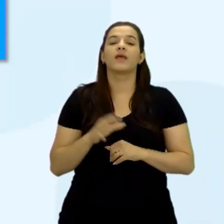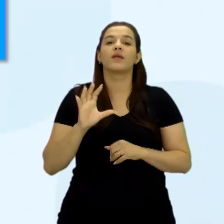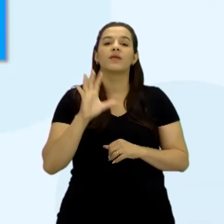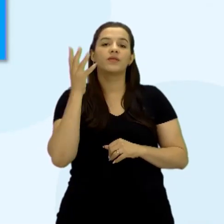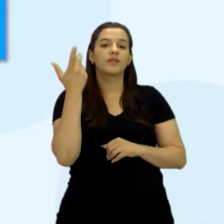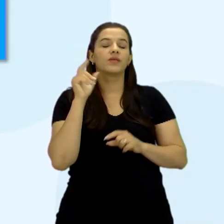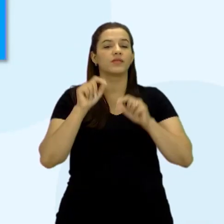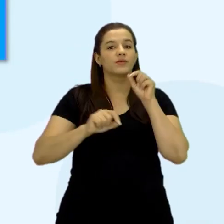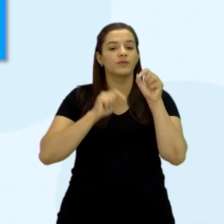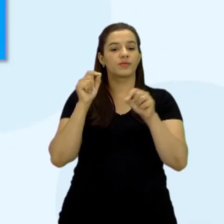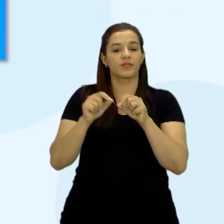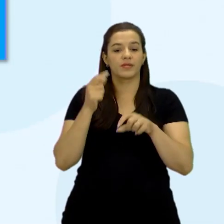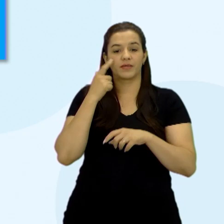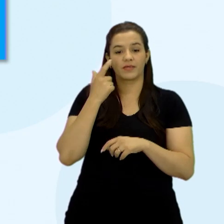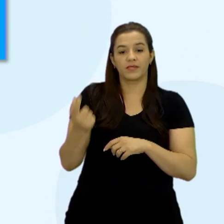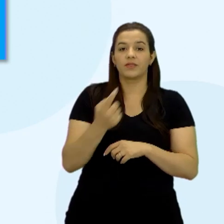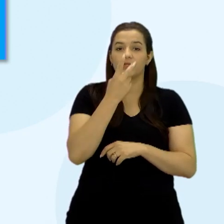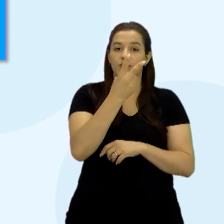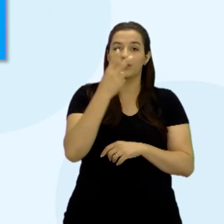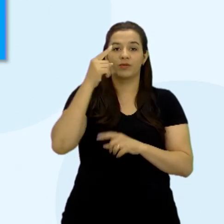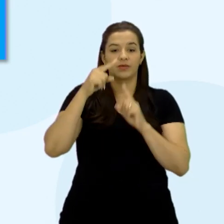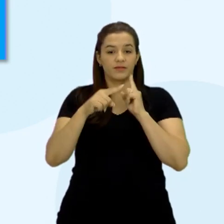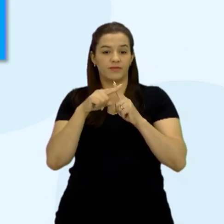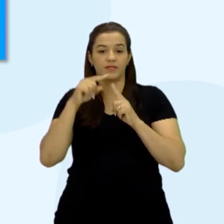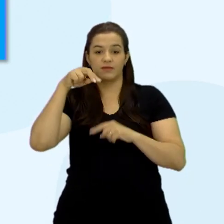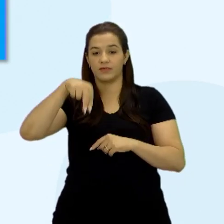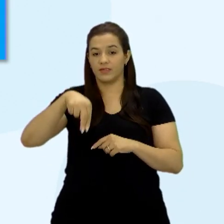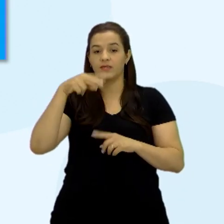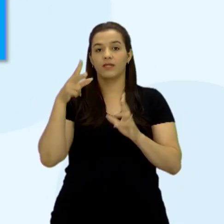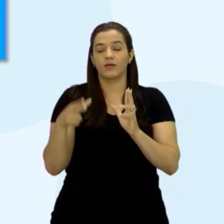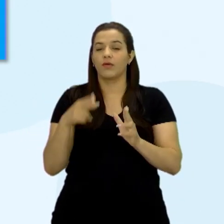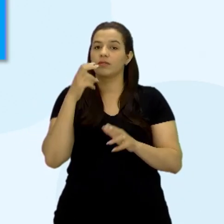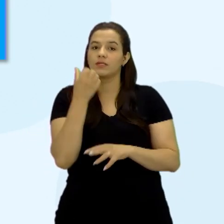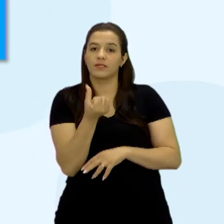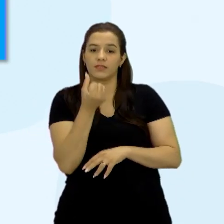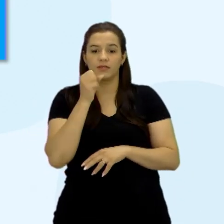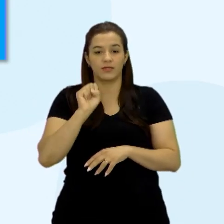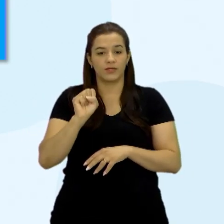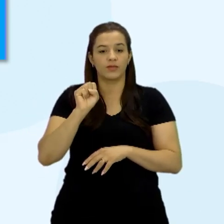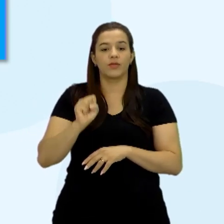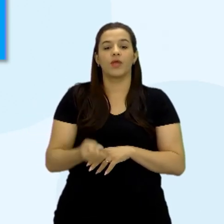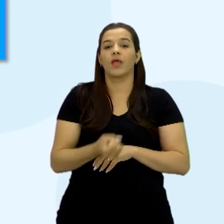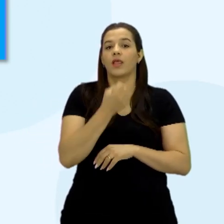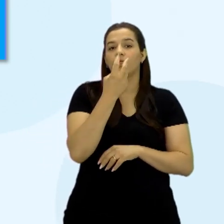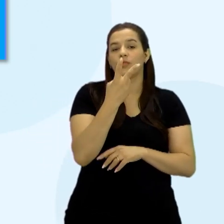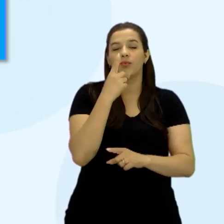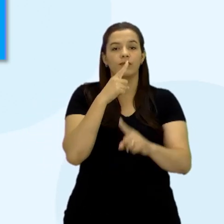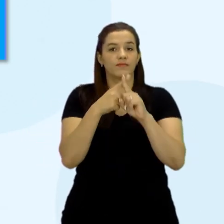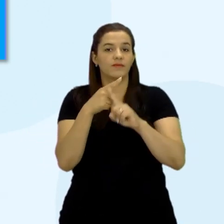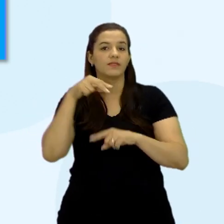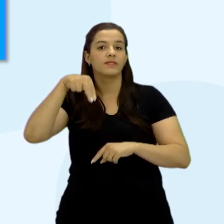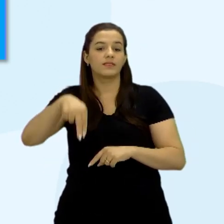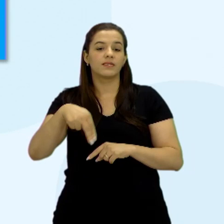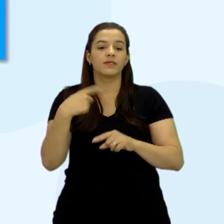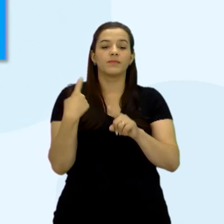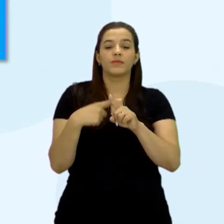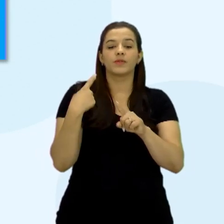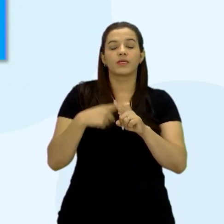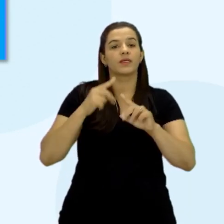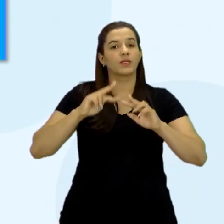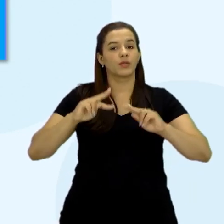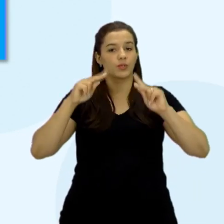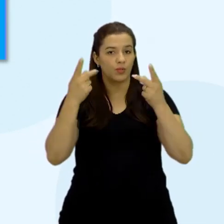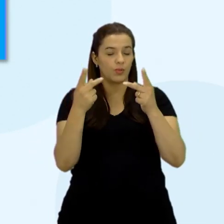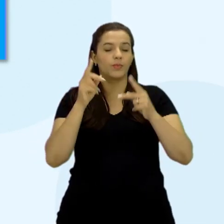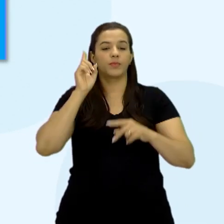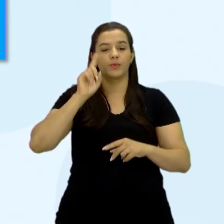Então, a gente vai escrever assim, ó, 2N igual a 68. E é duas vezes N, né, Vivi? Porque esse dobro aqui lembra a